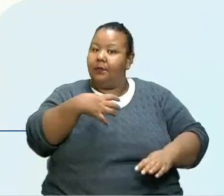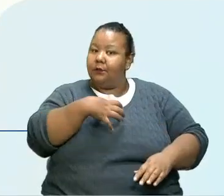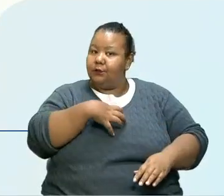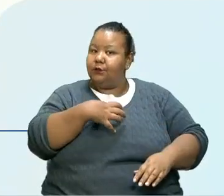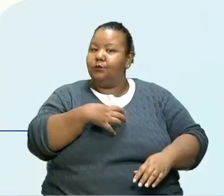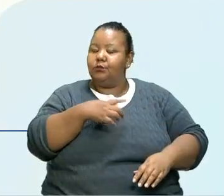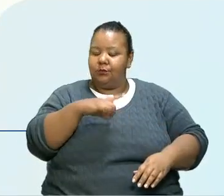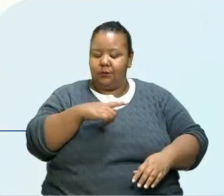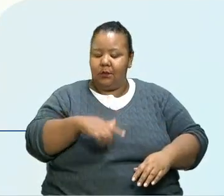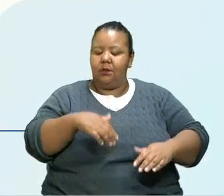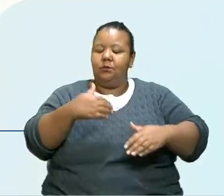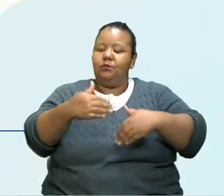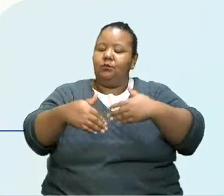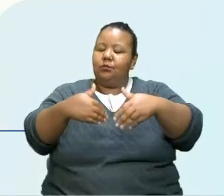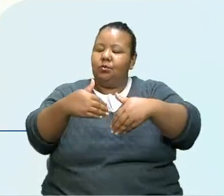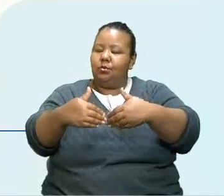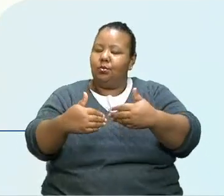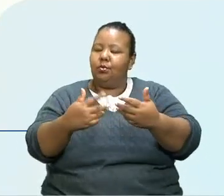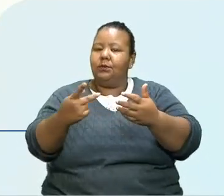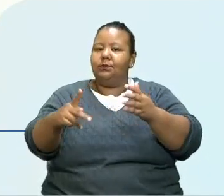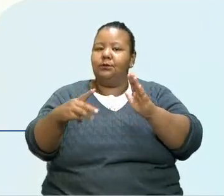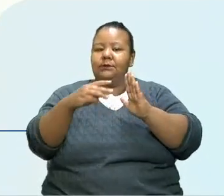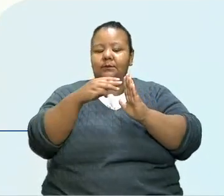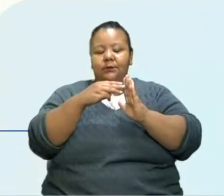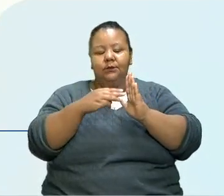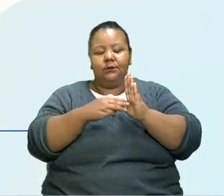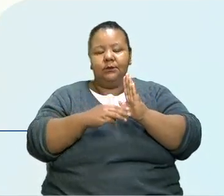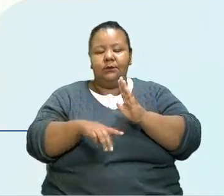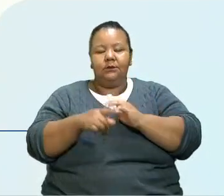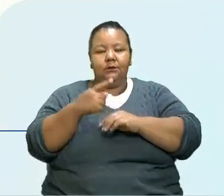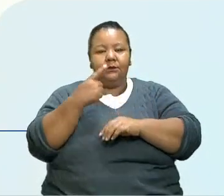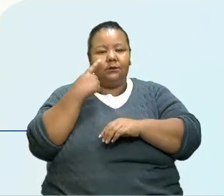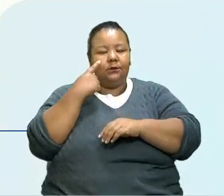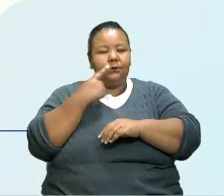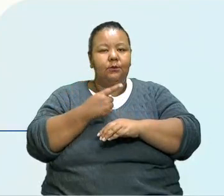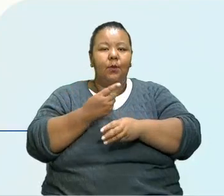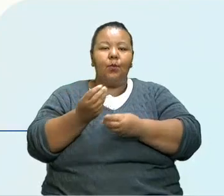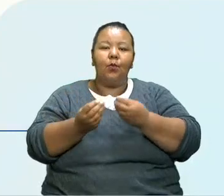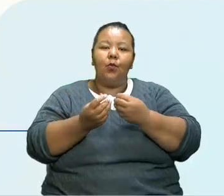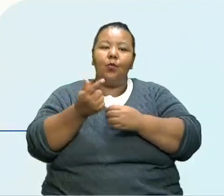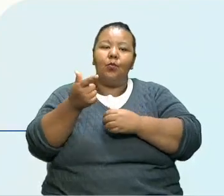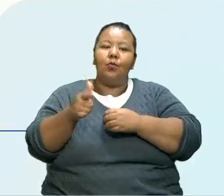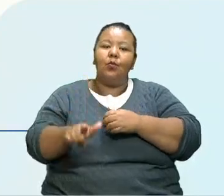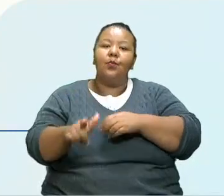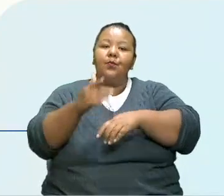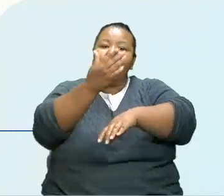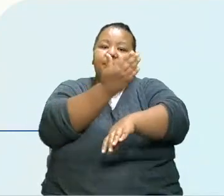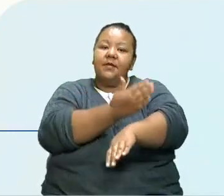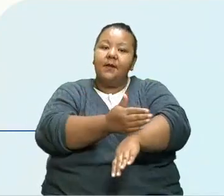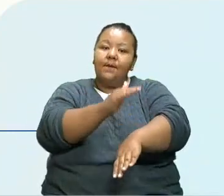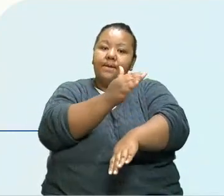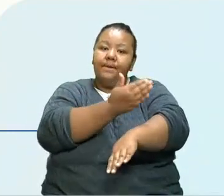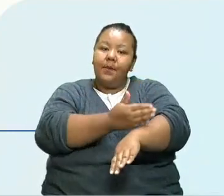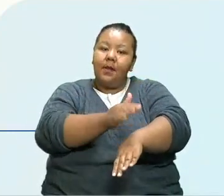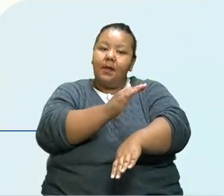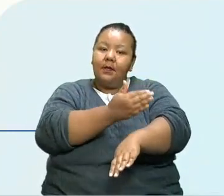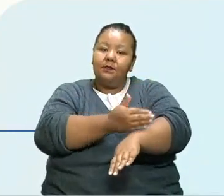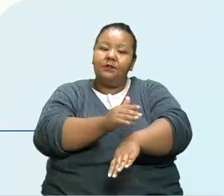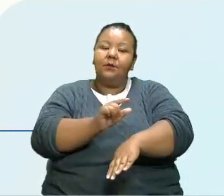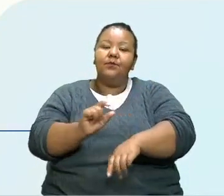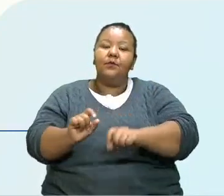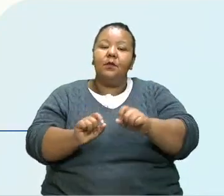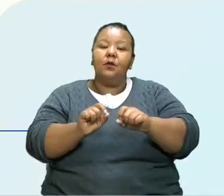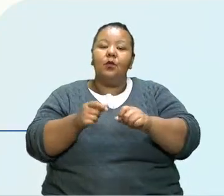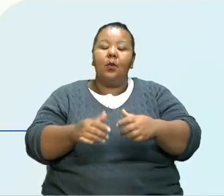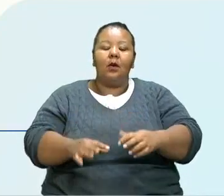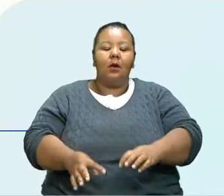seus processos, as suas metodologias e nós vamos ver como que conseguimos fazer também na prática e quais tecnologias